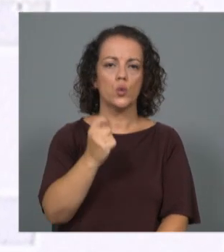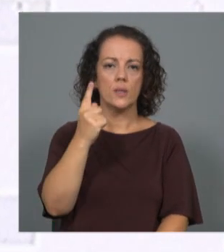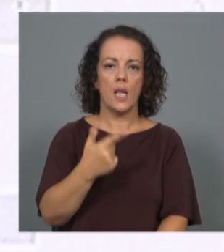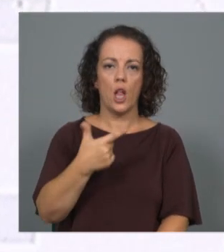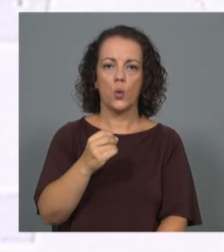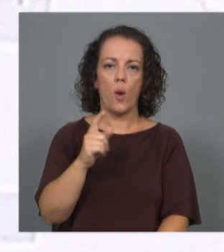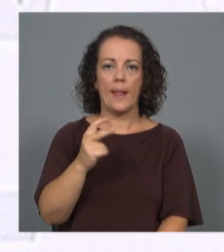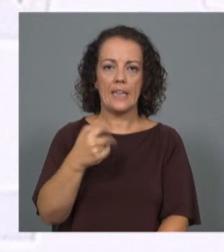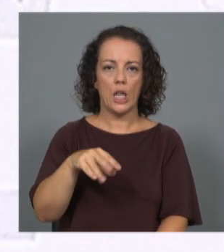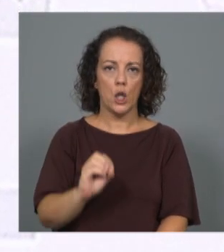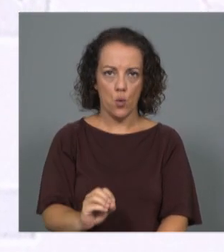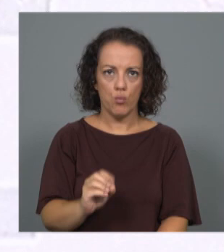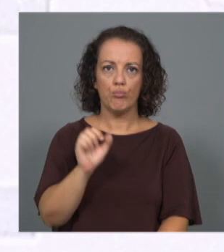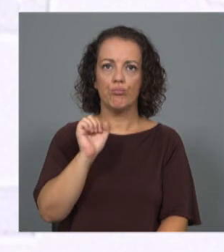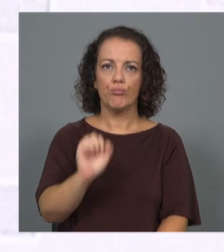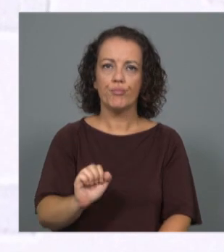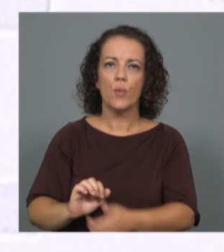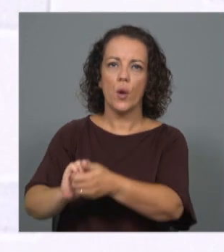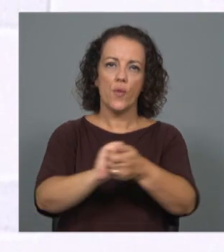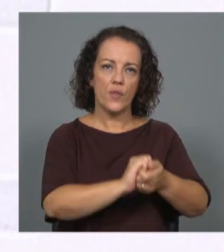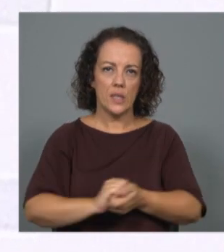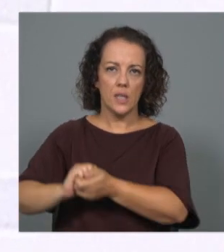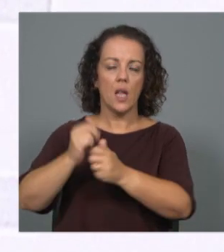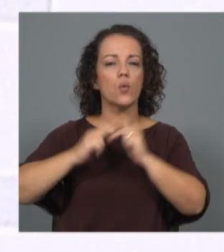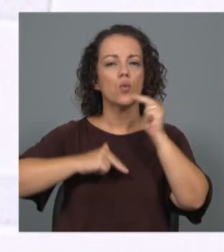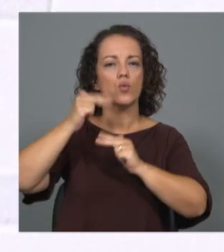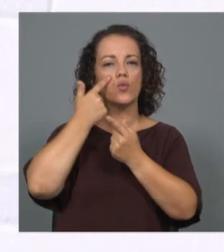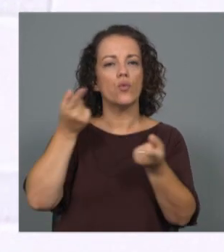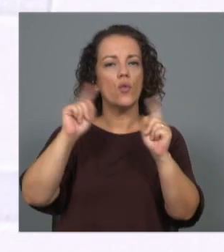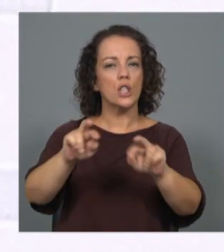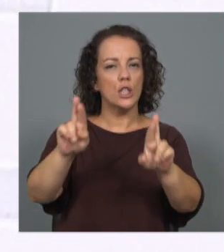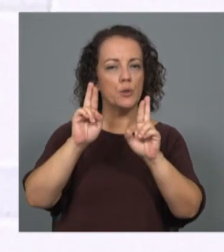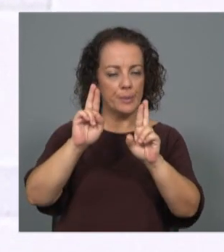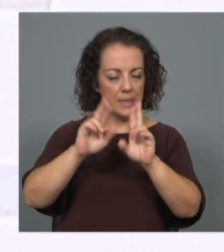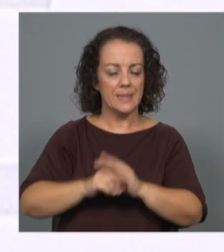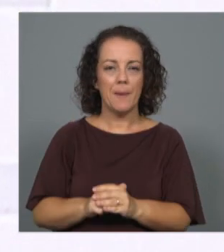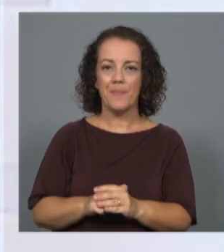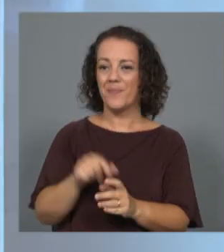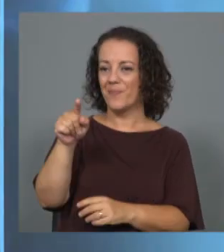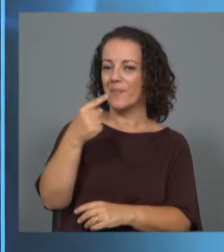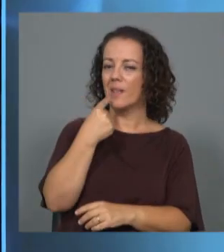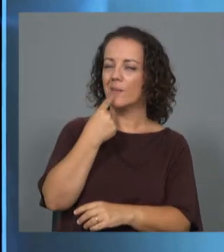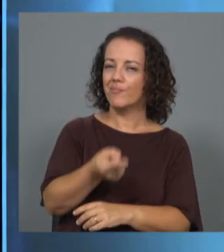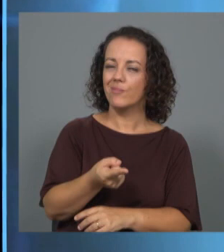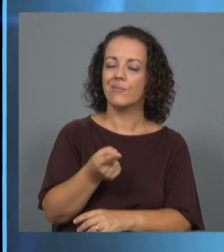a Fraternidade e a Reconstrução da Esperança. Estas apostas que referiu,